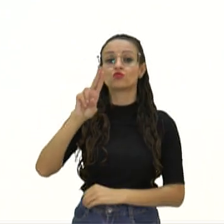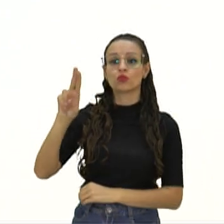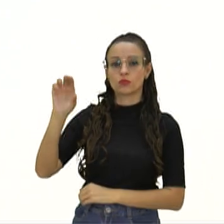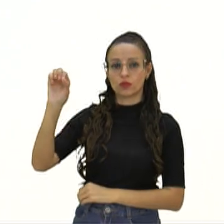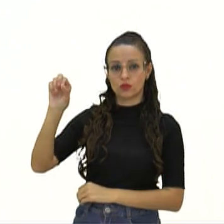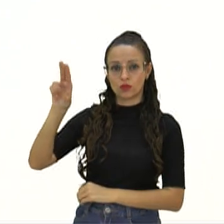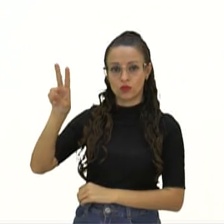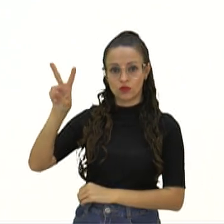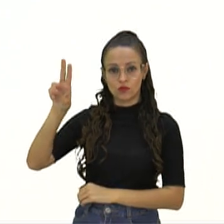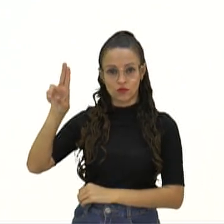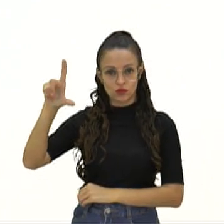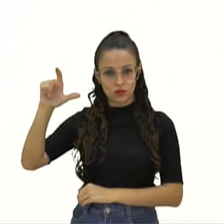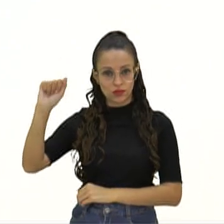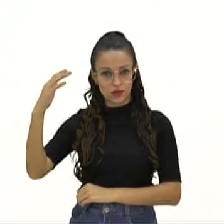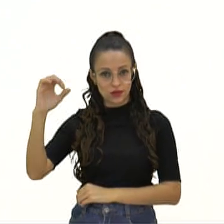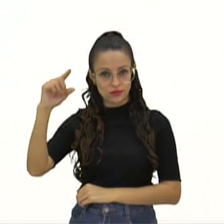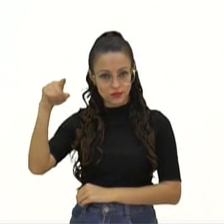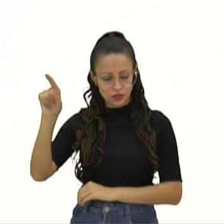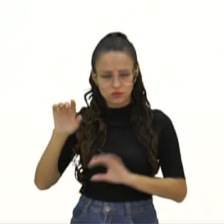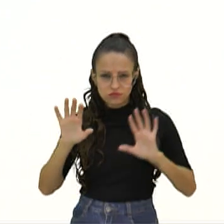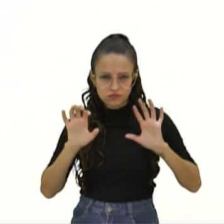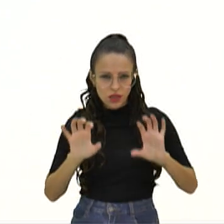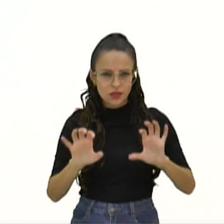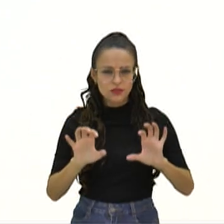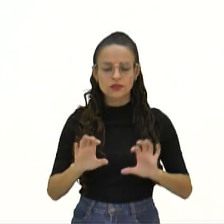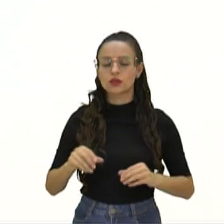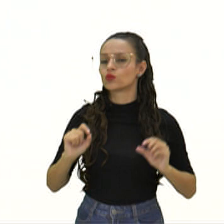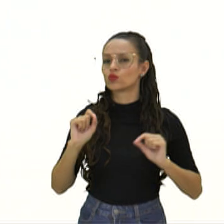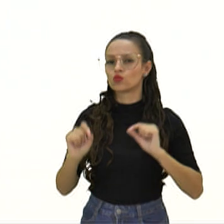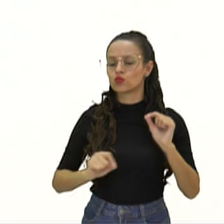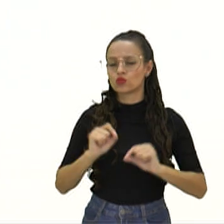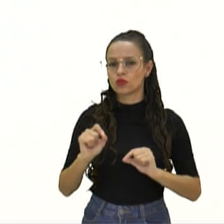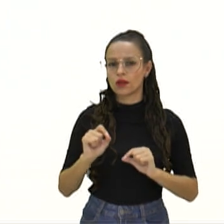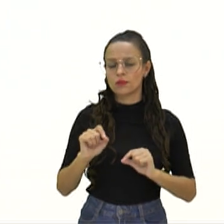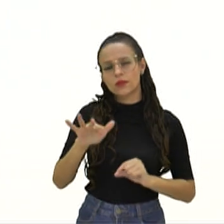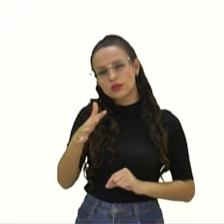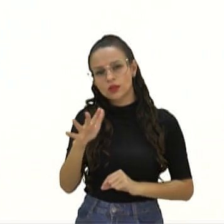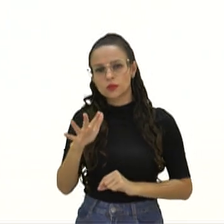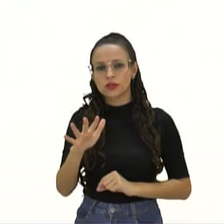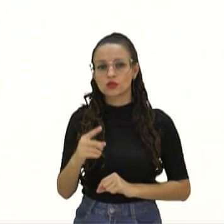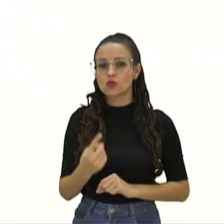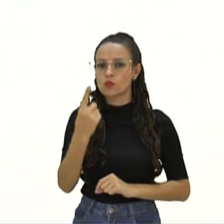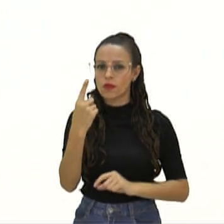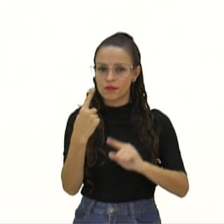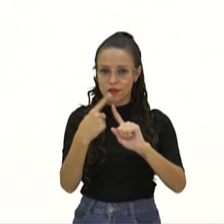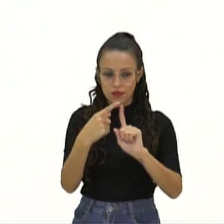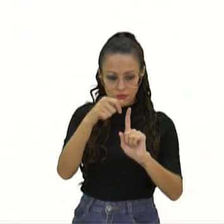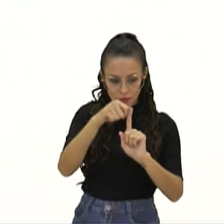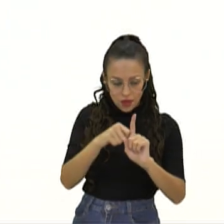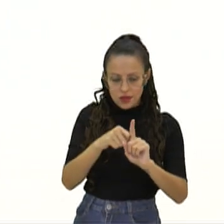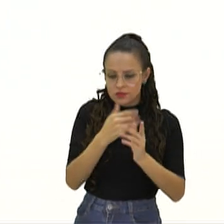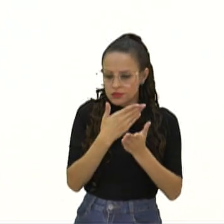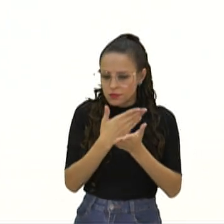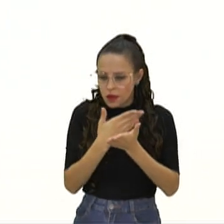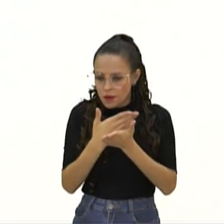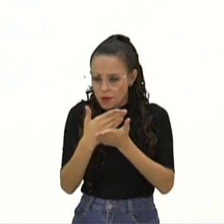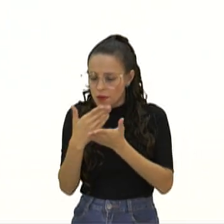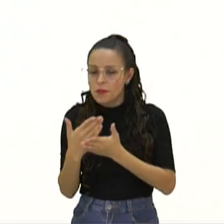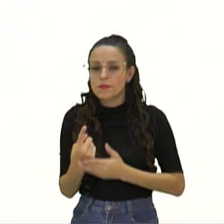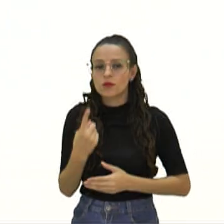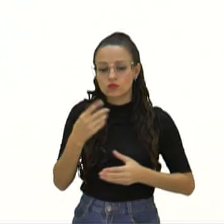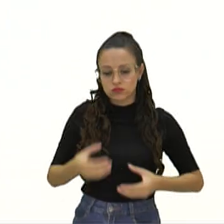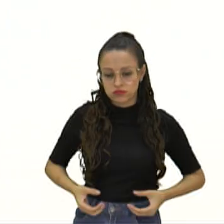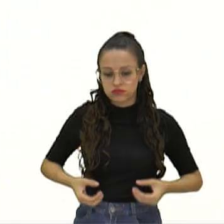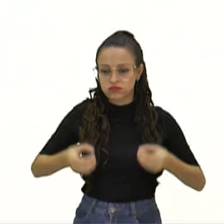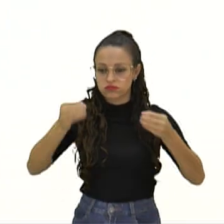ovulação vai acontecer dessa maneira. Mais ou menos um óvulo, mais ou menos uma vez por mês, um óvulo é liberado. Podendo